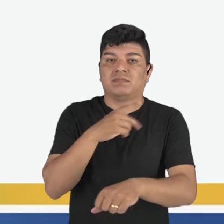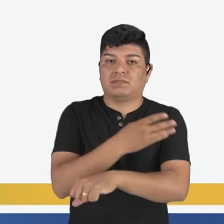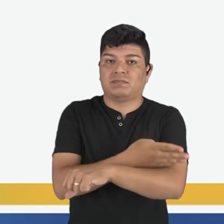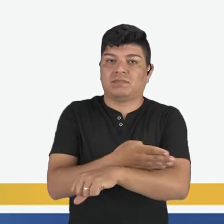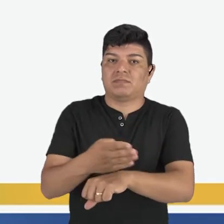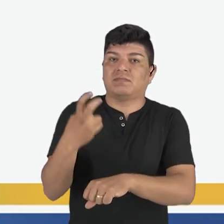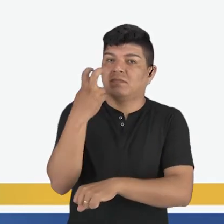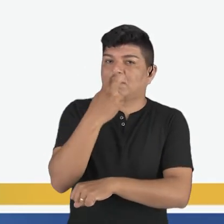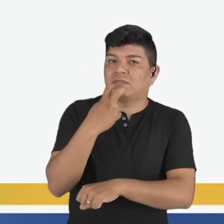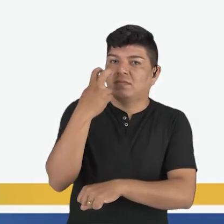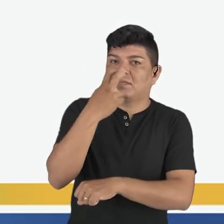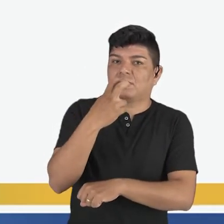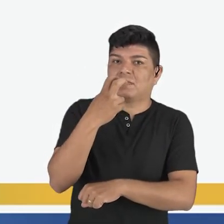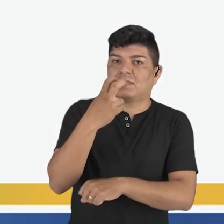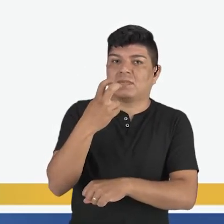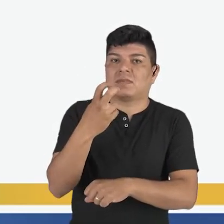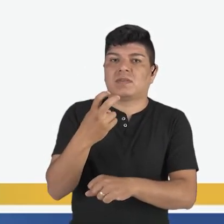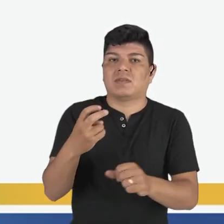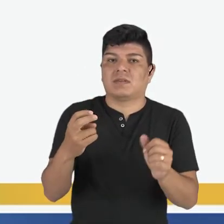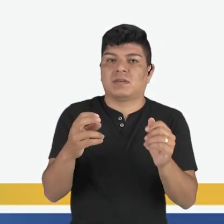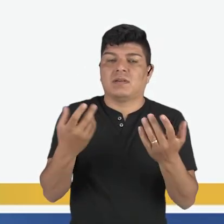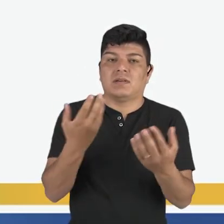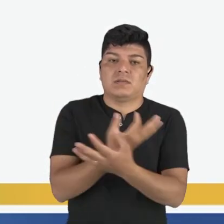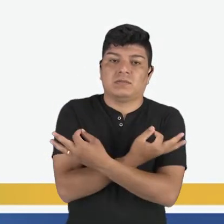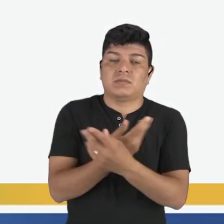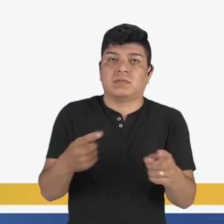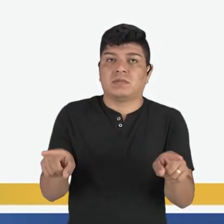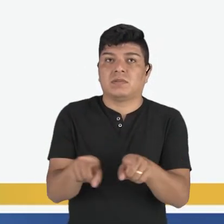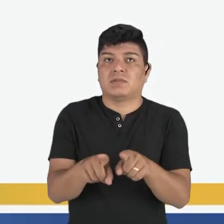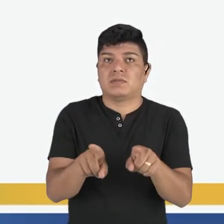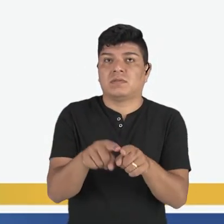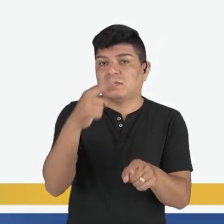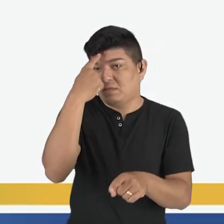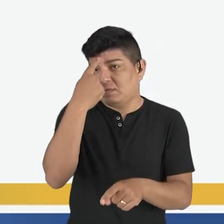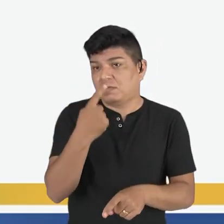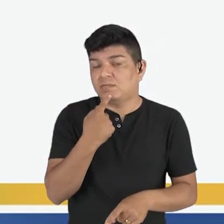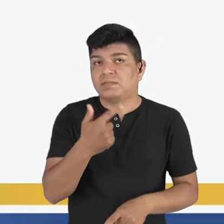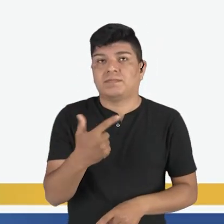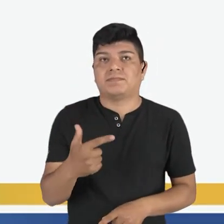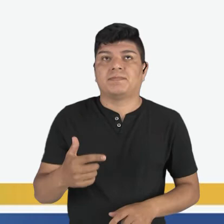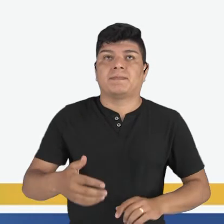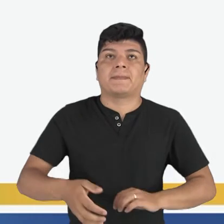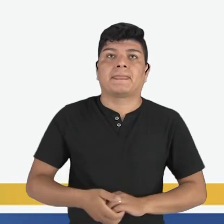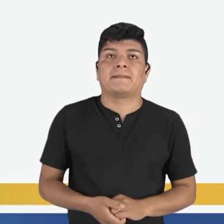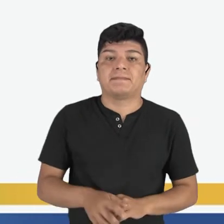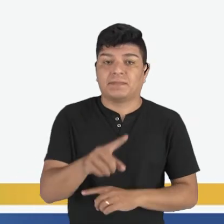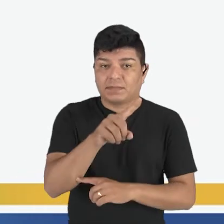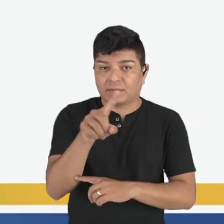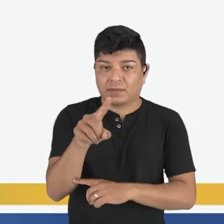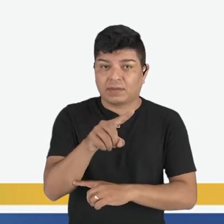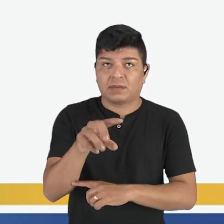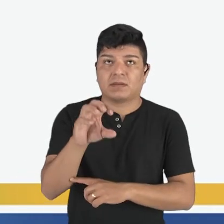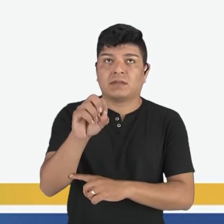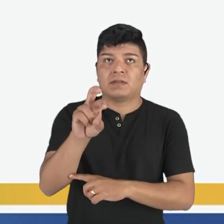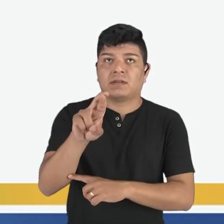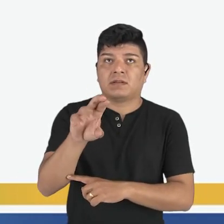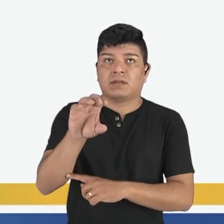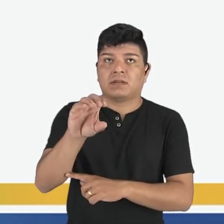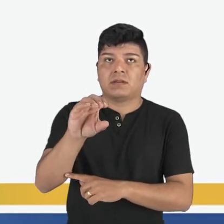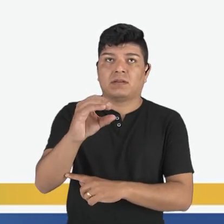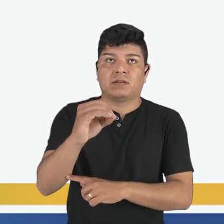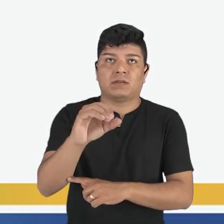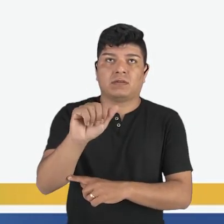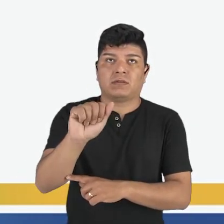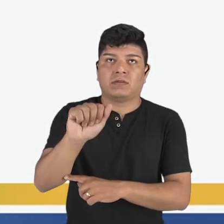oral meditativa e também não há imagens. No zoroastrismo, Ahura Mazda é o